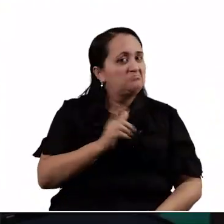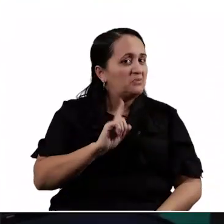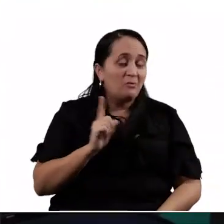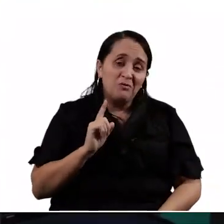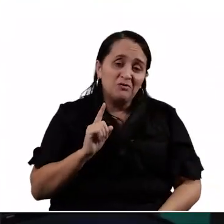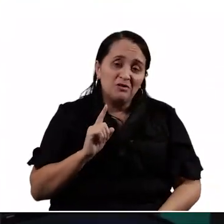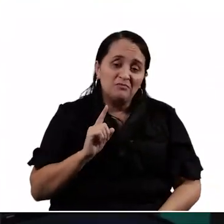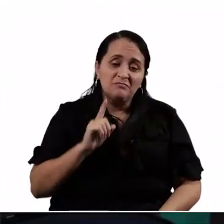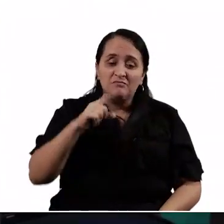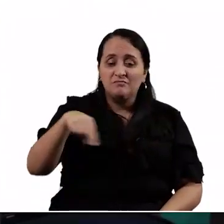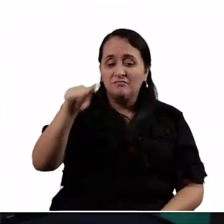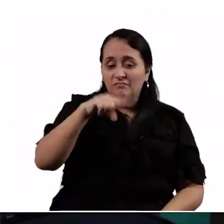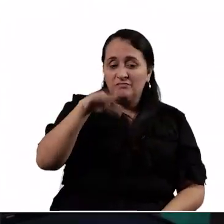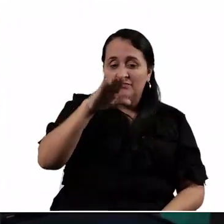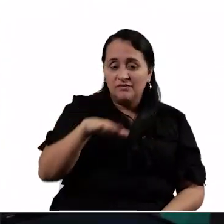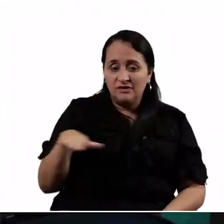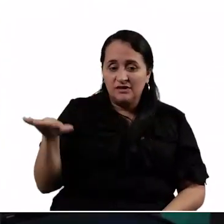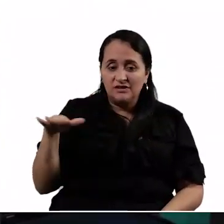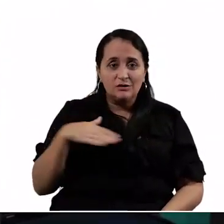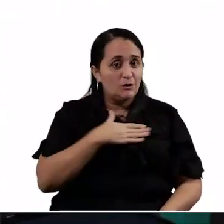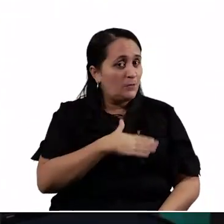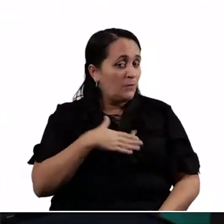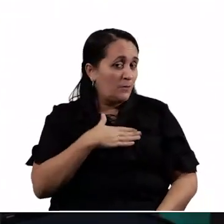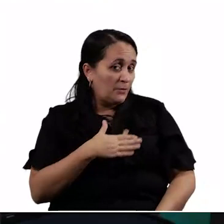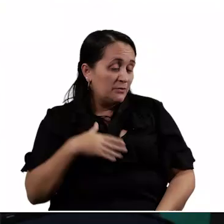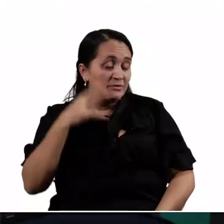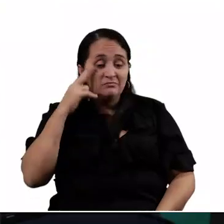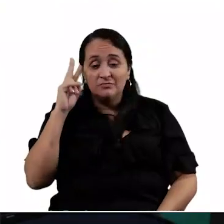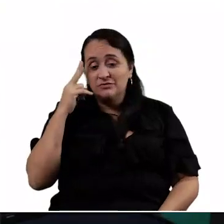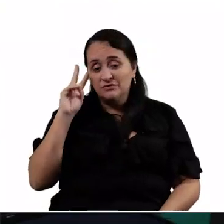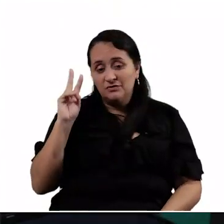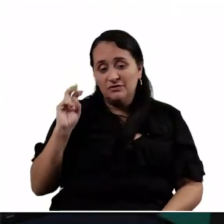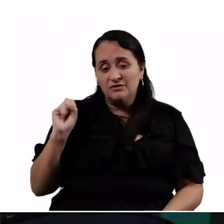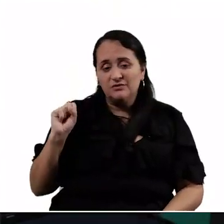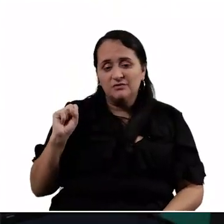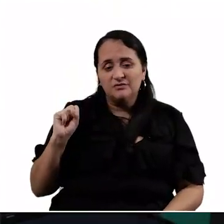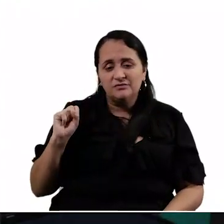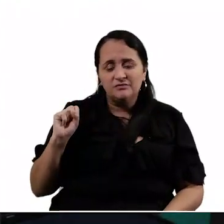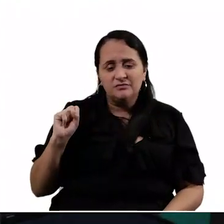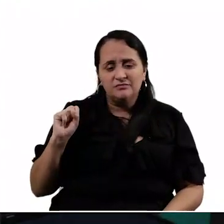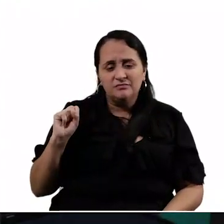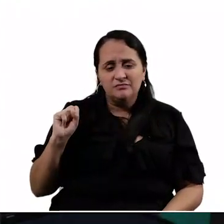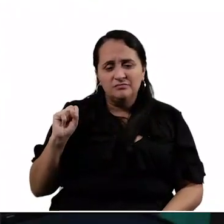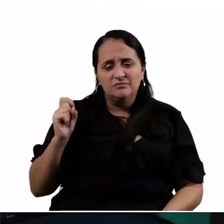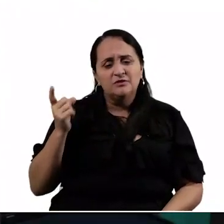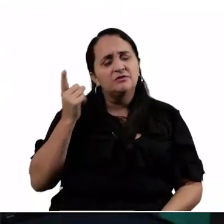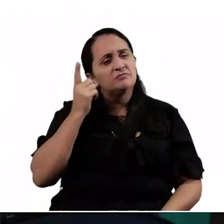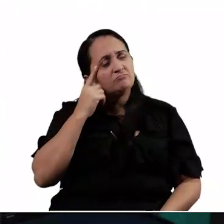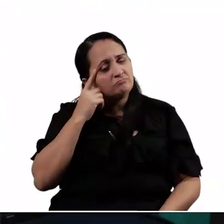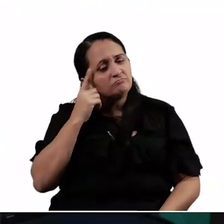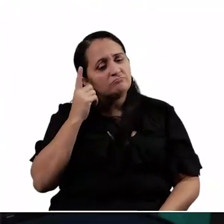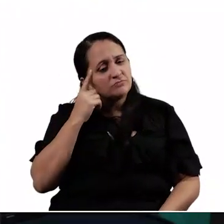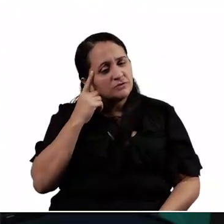a vocês eu gostava Eu imagino que alguns de vocês também gosta dessas histórias e eu estava pensando